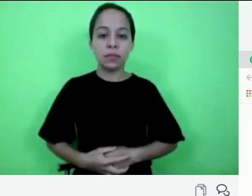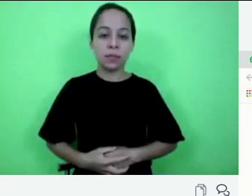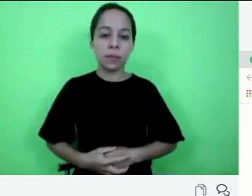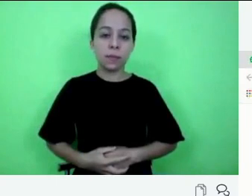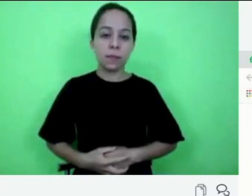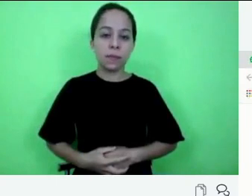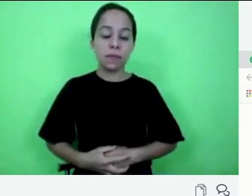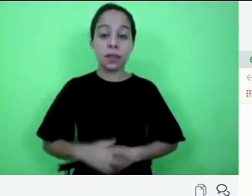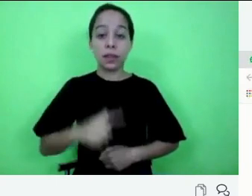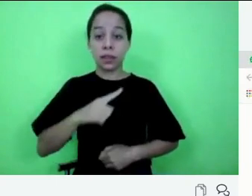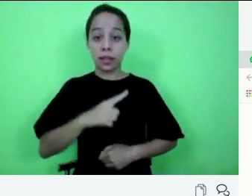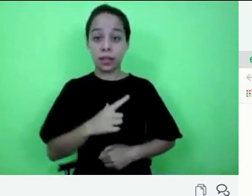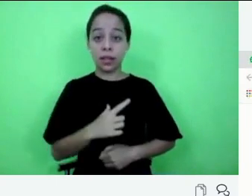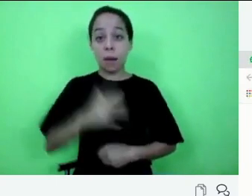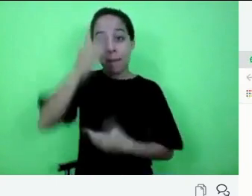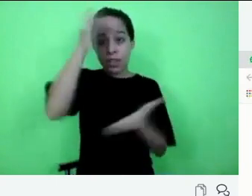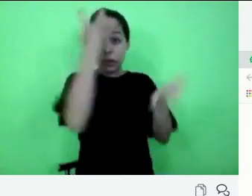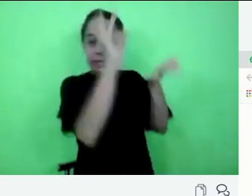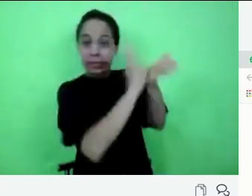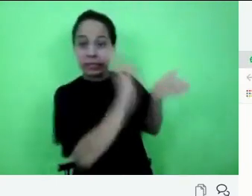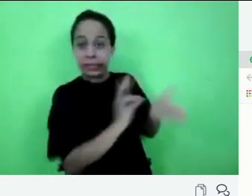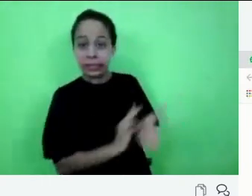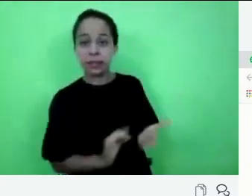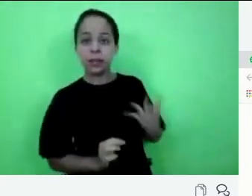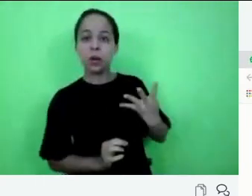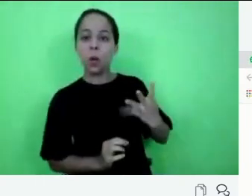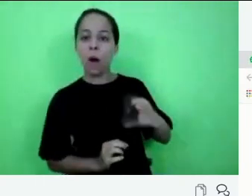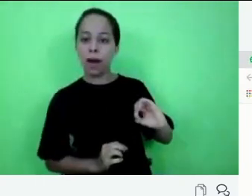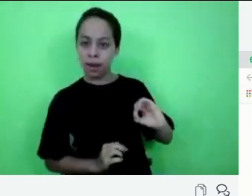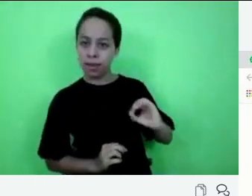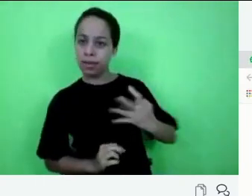Quarenta inscritos para 10 vagas.